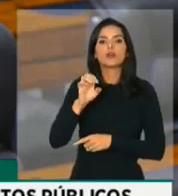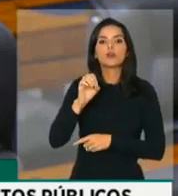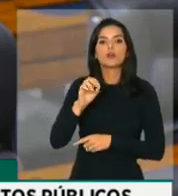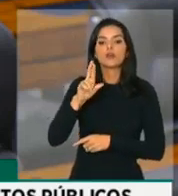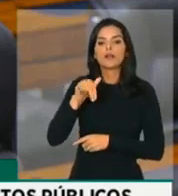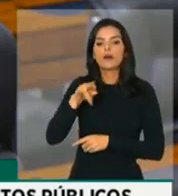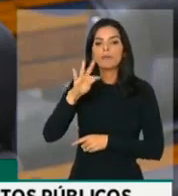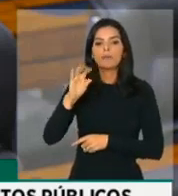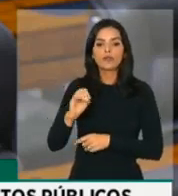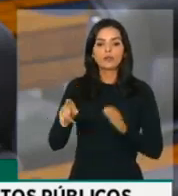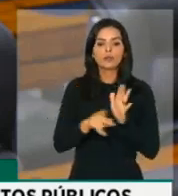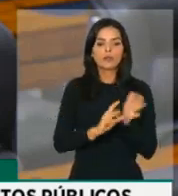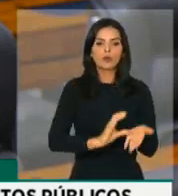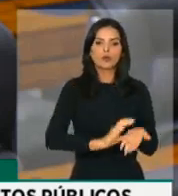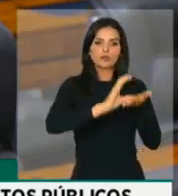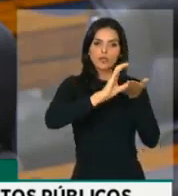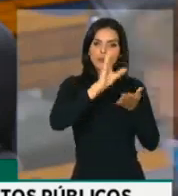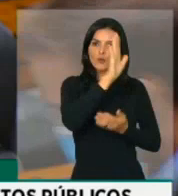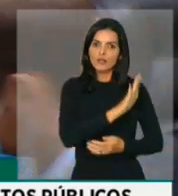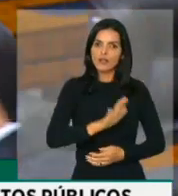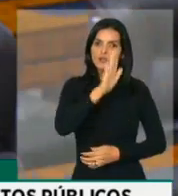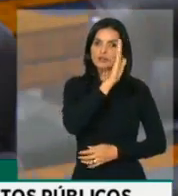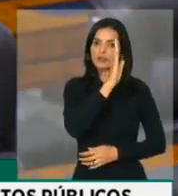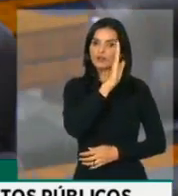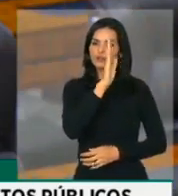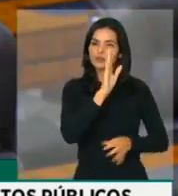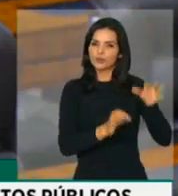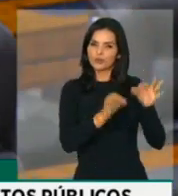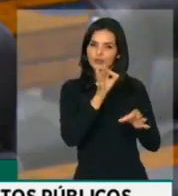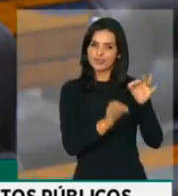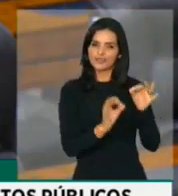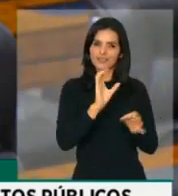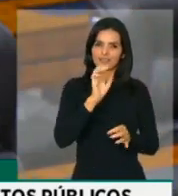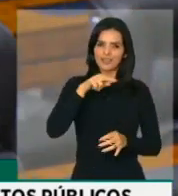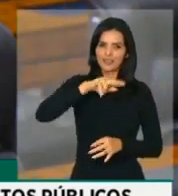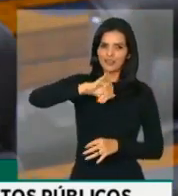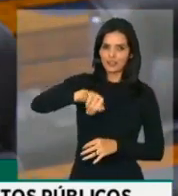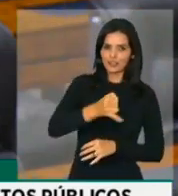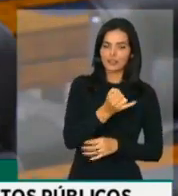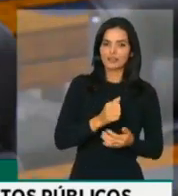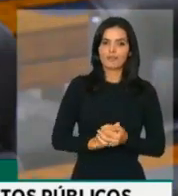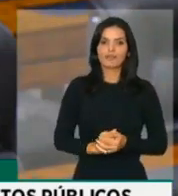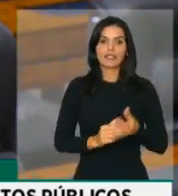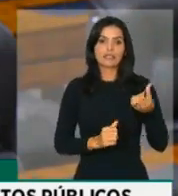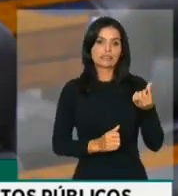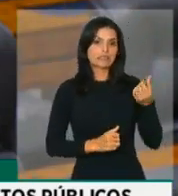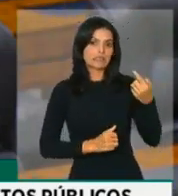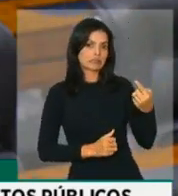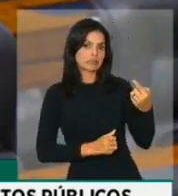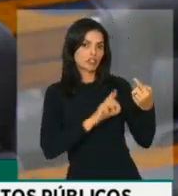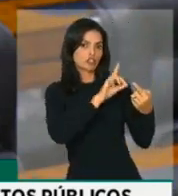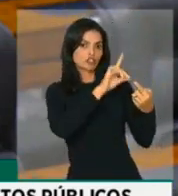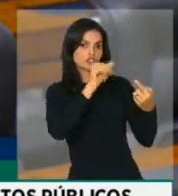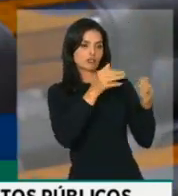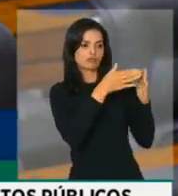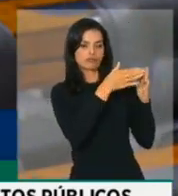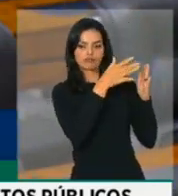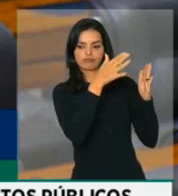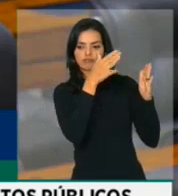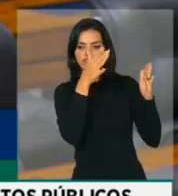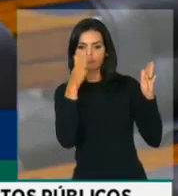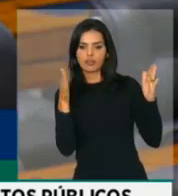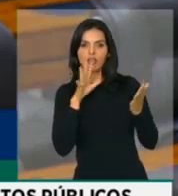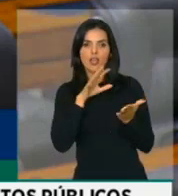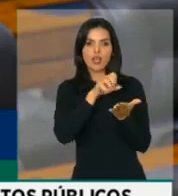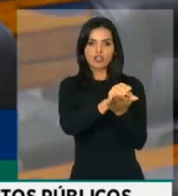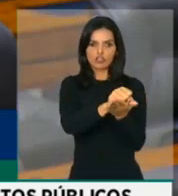Justiça mostra que somente nos primeiros 67 dias desse ano foram registradas